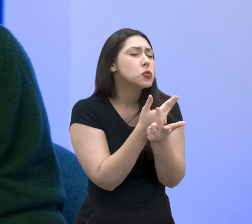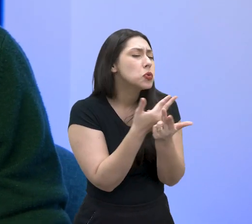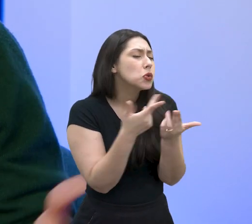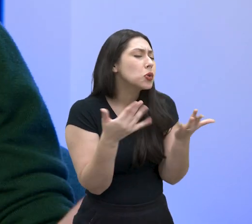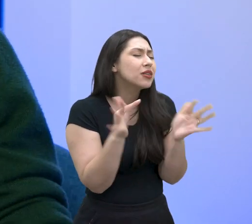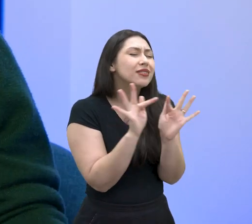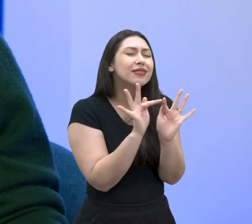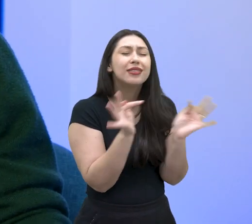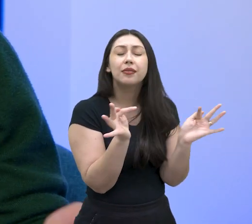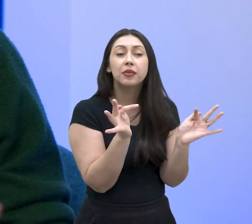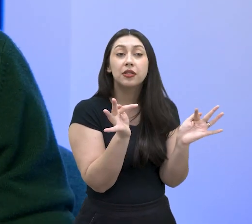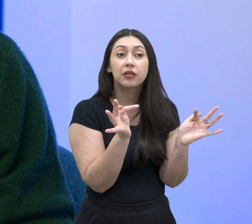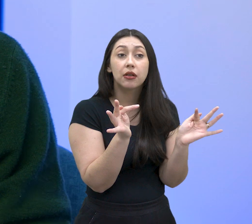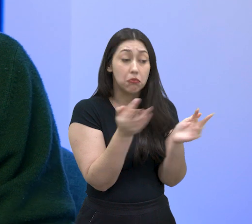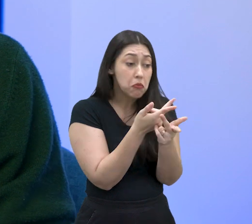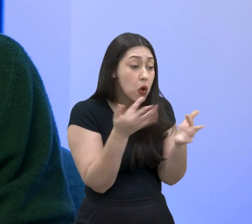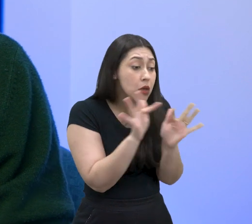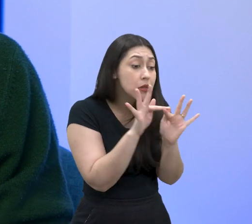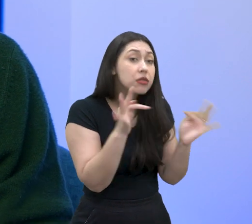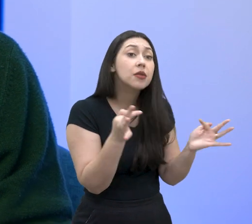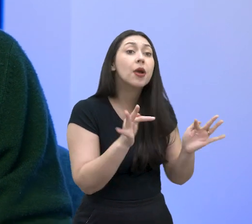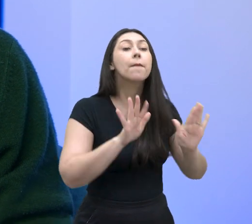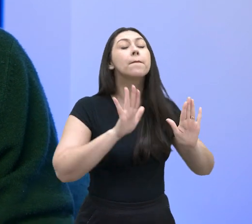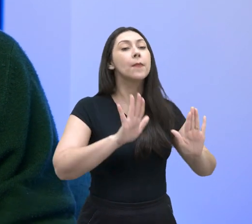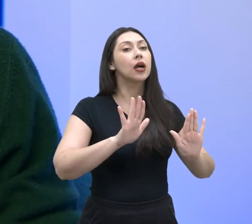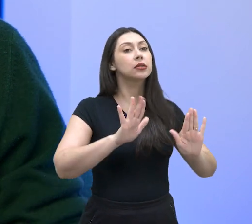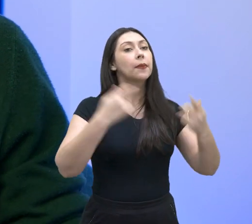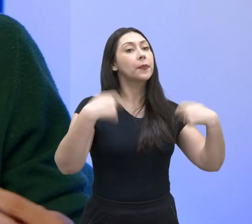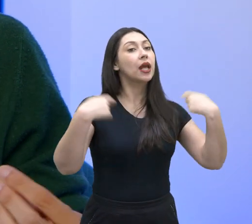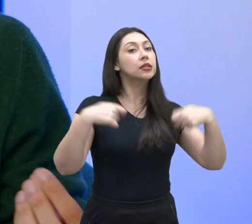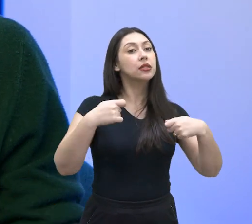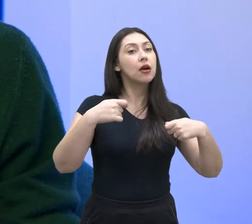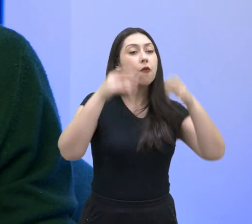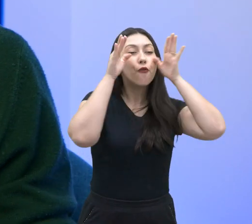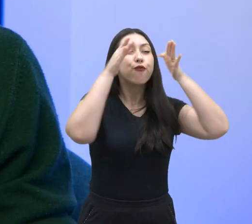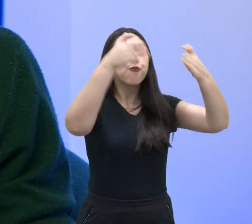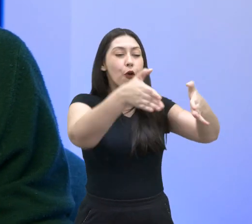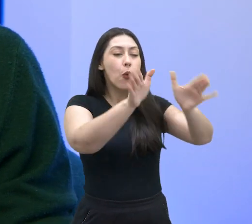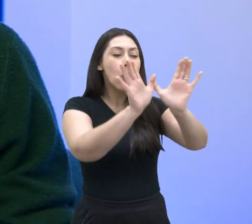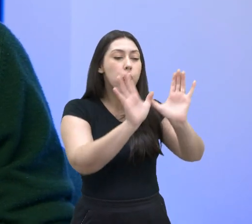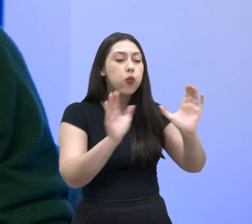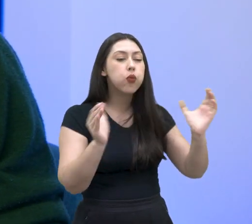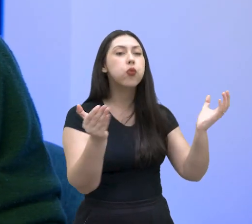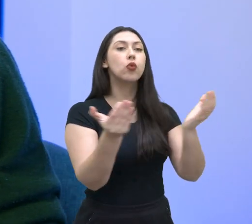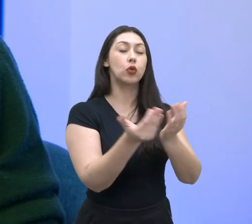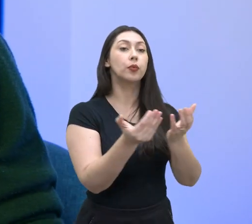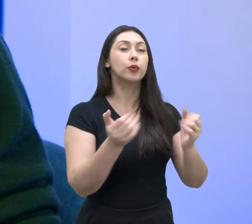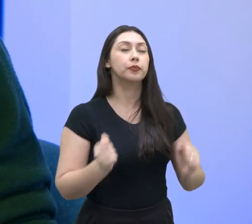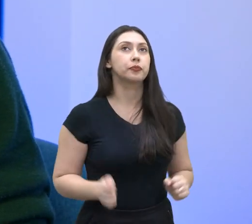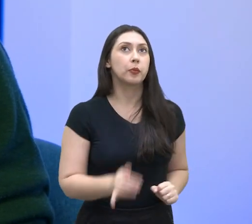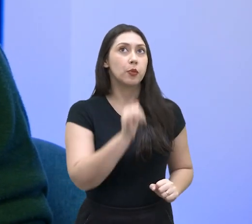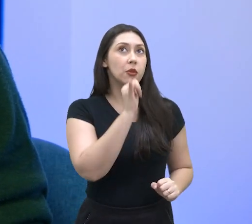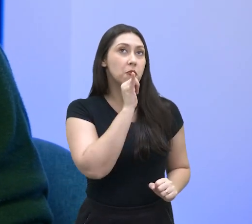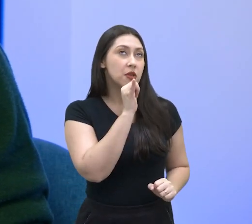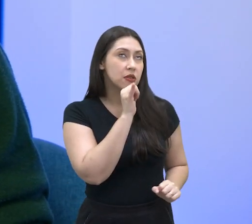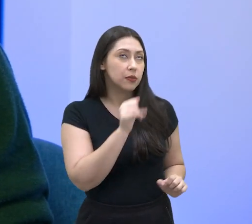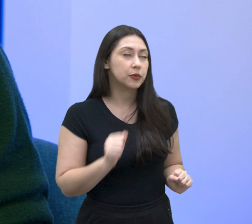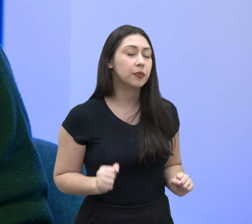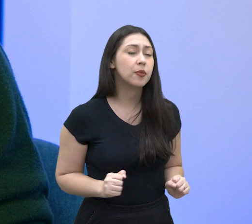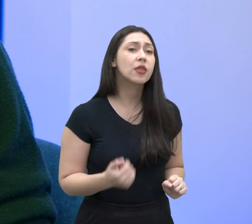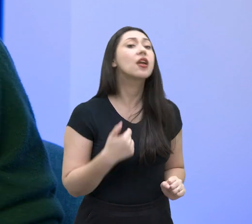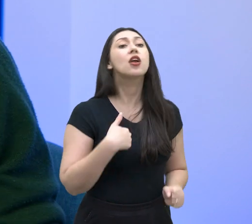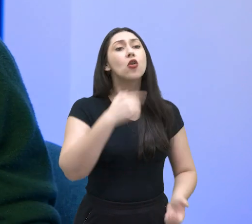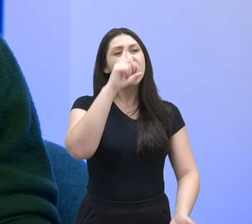coletividade. Então, por exemplo, né, se eu escolho vir de carro ou vir de ônibus, eu tenho uma decisão